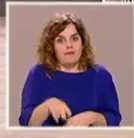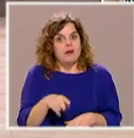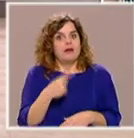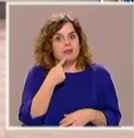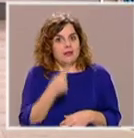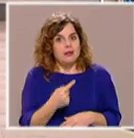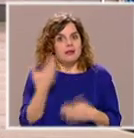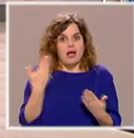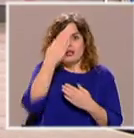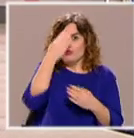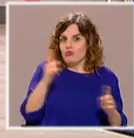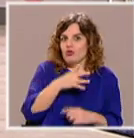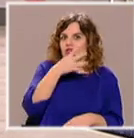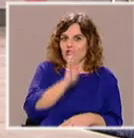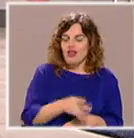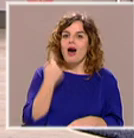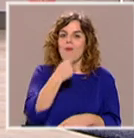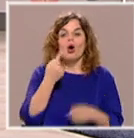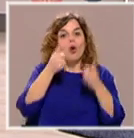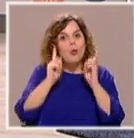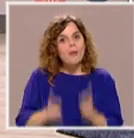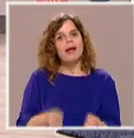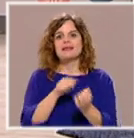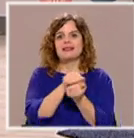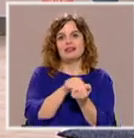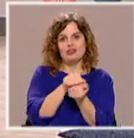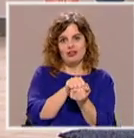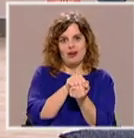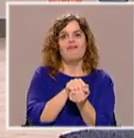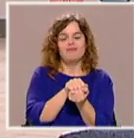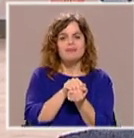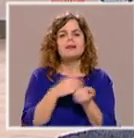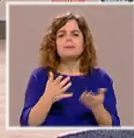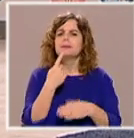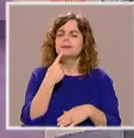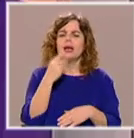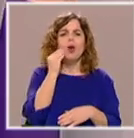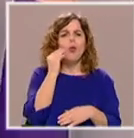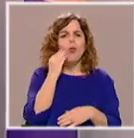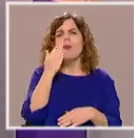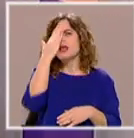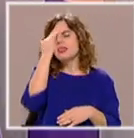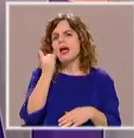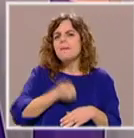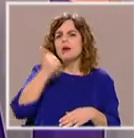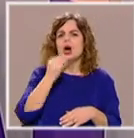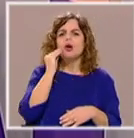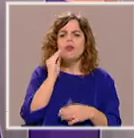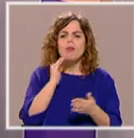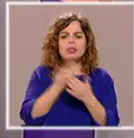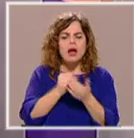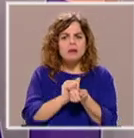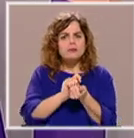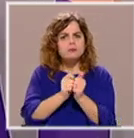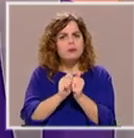tal como a professora Marta disse, que se inicia a digestão. E então vamos agora aqui tentar perceber, organizar um pouco as ideias para perceber que transformações